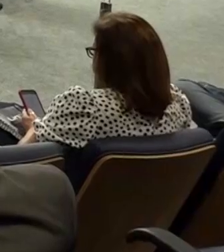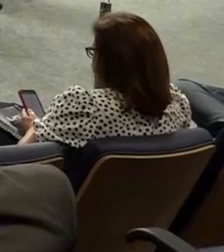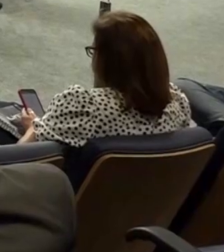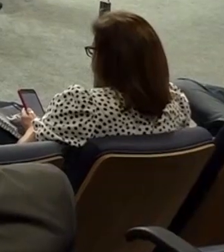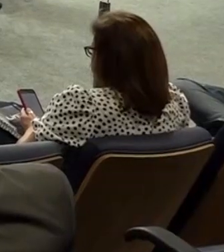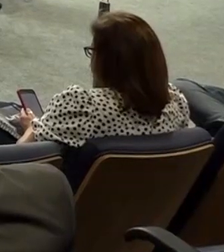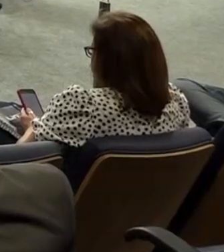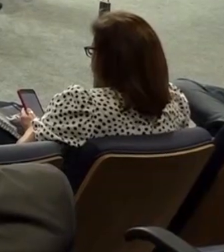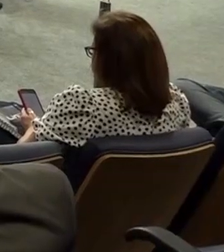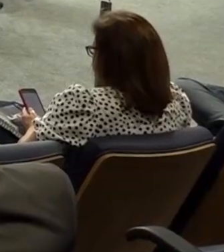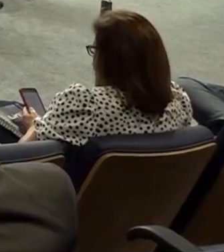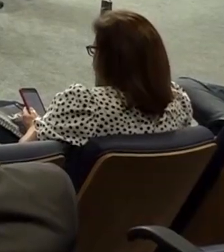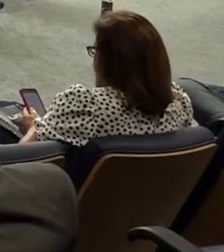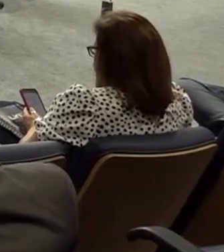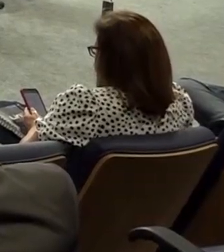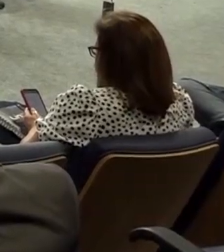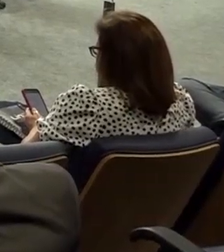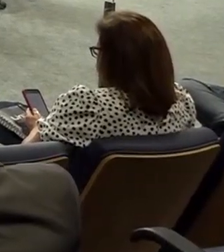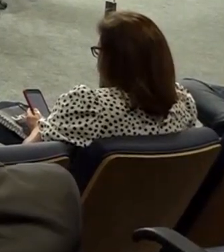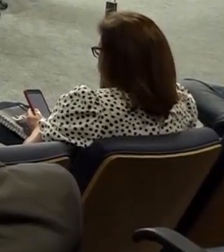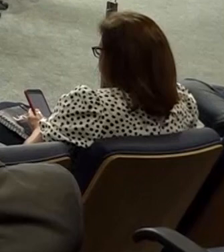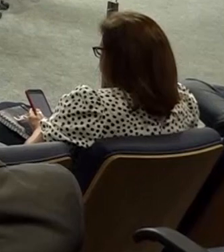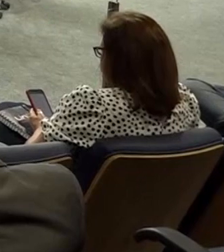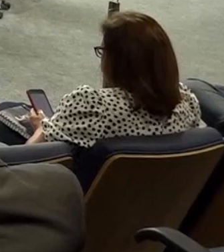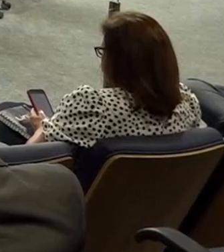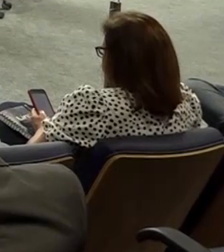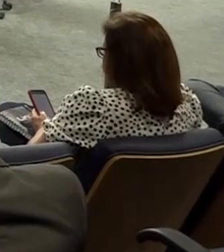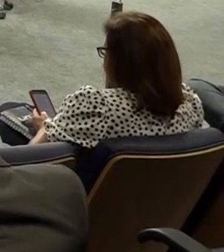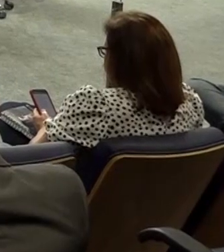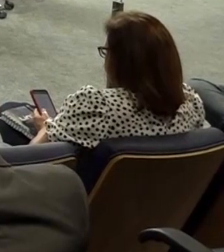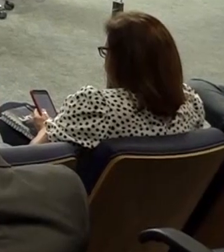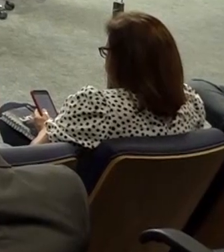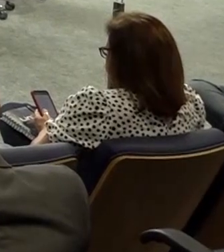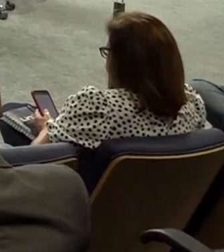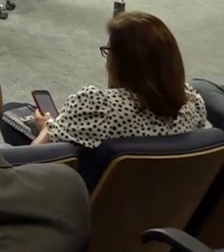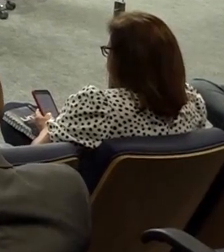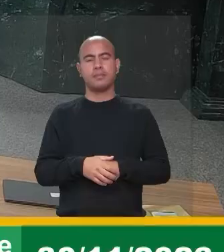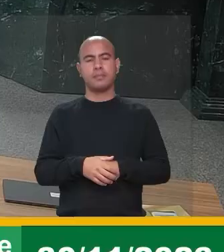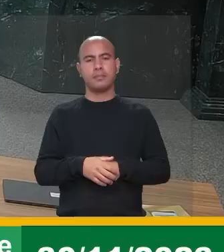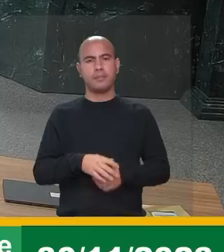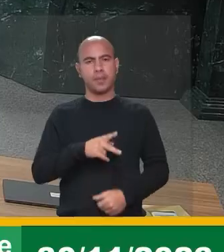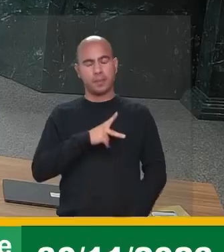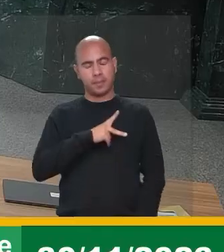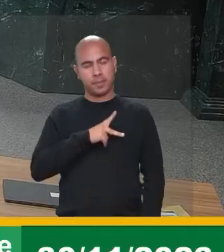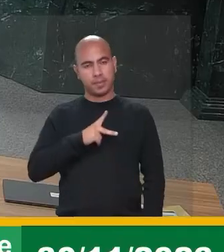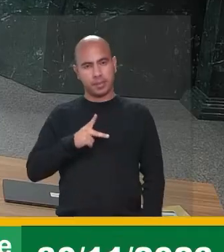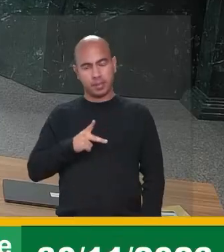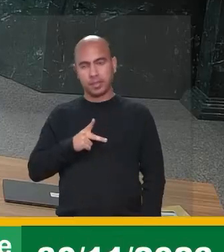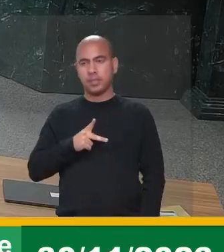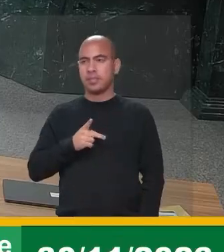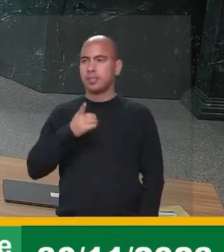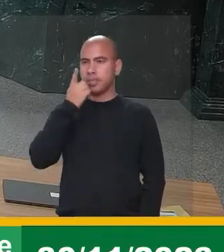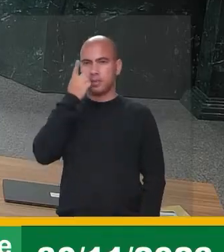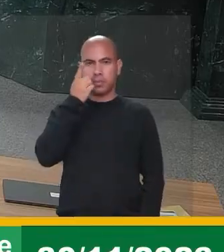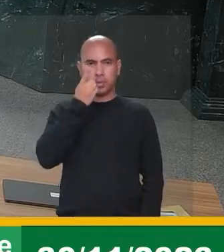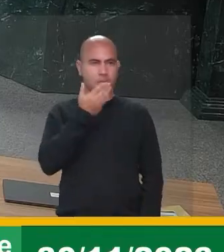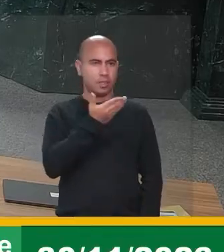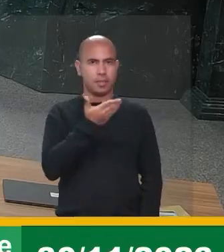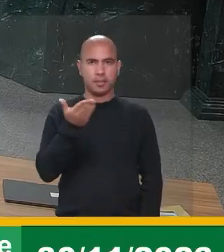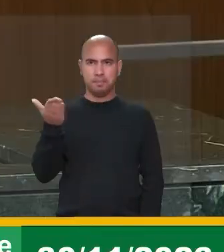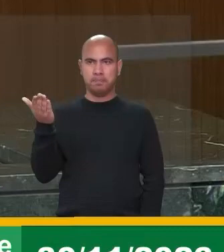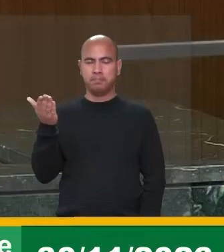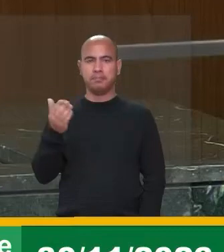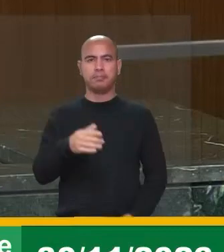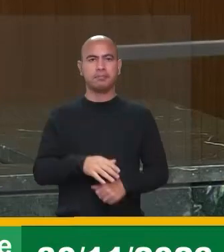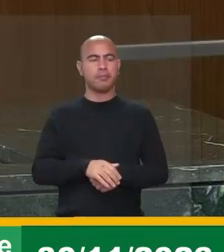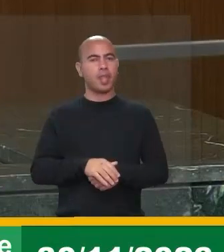parlamentares marcaram presença na última sessão ordinária do mês de novembro no pequeno expediente a deputada Bia